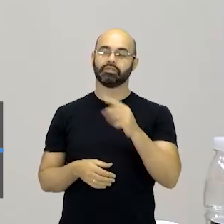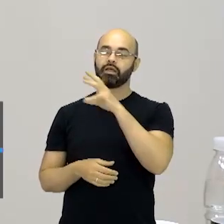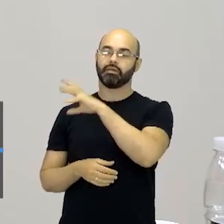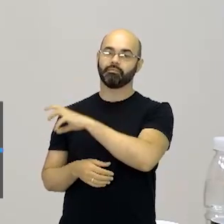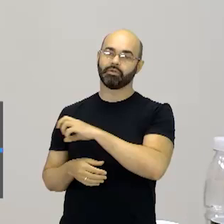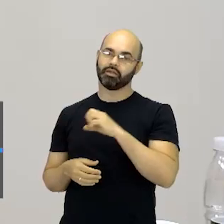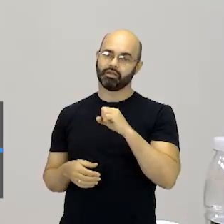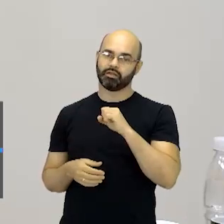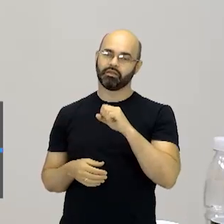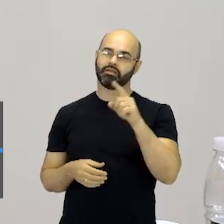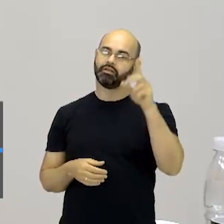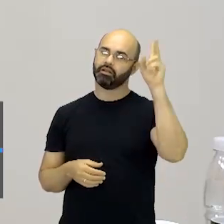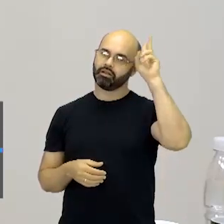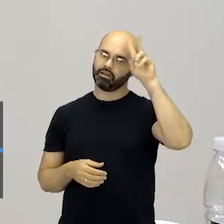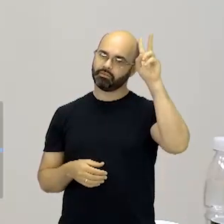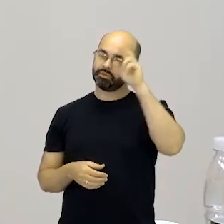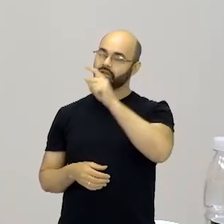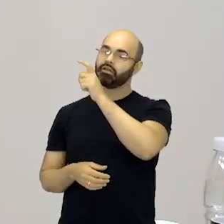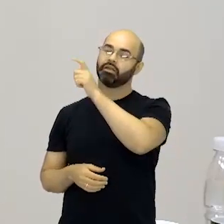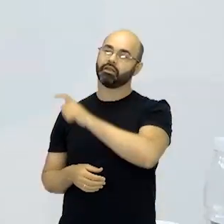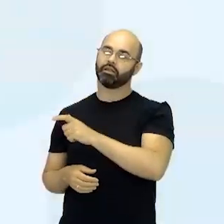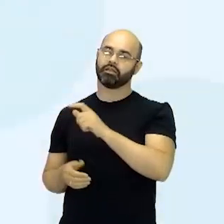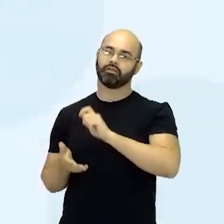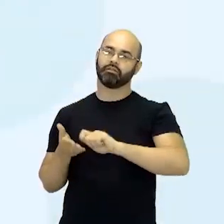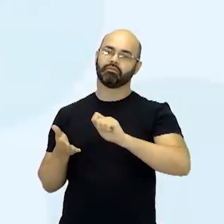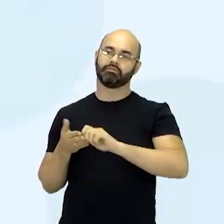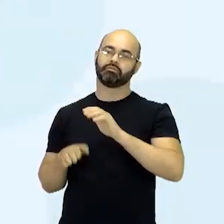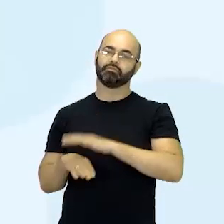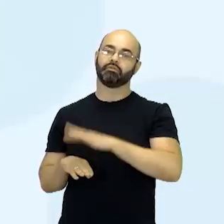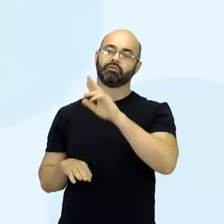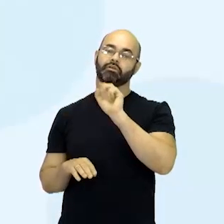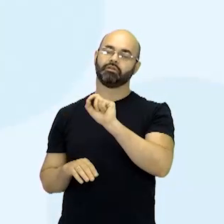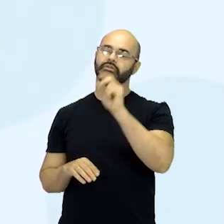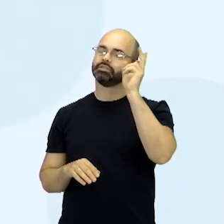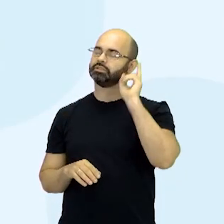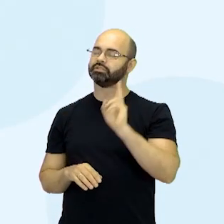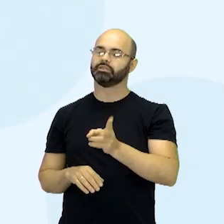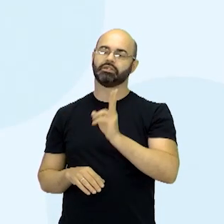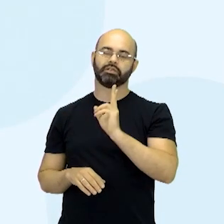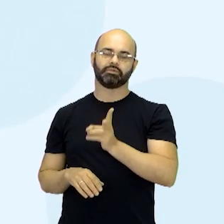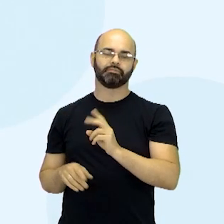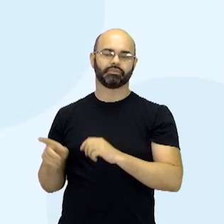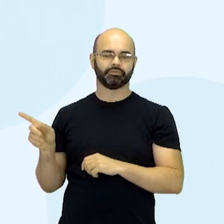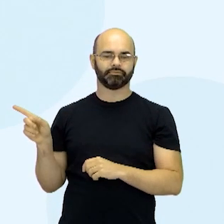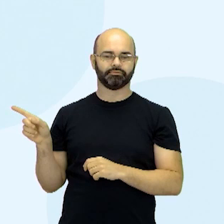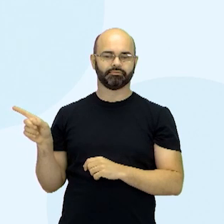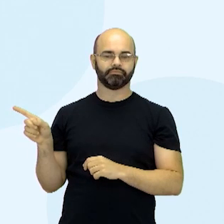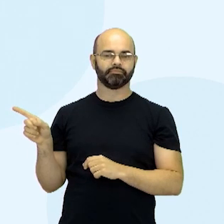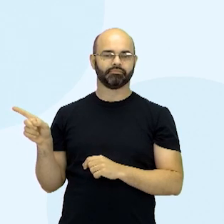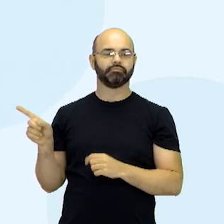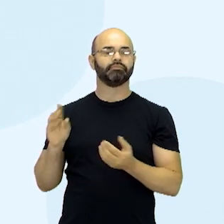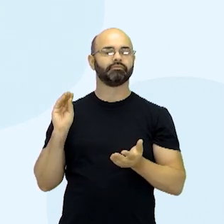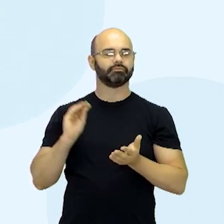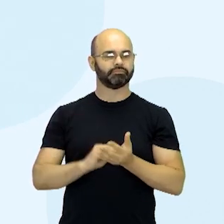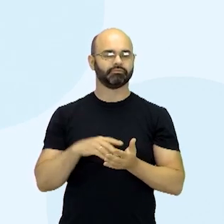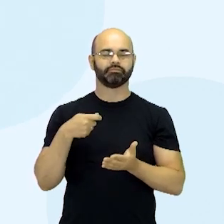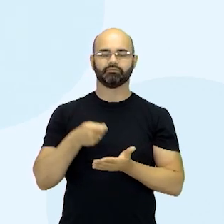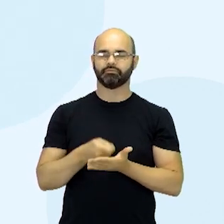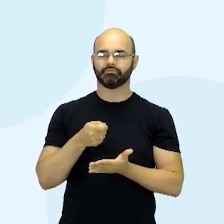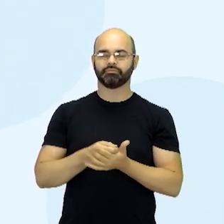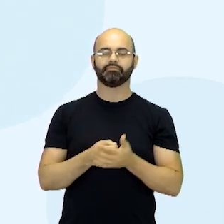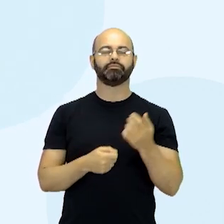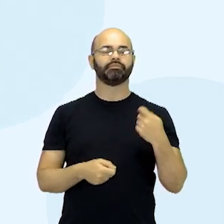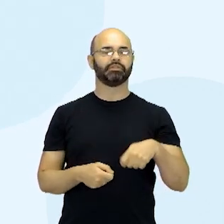você lembra, sabe mencionar o autor, pesquisador, tem que colocar as devidas referências. Sempre